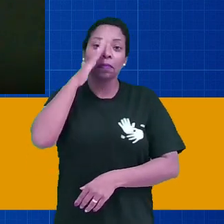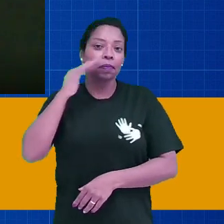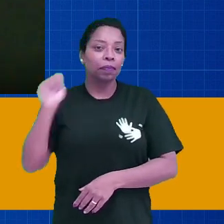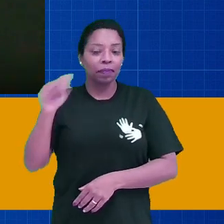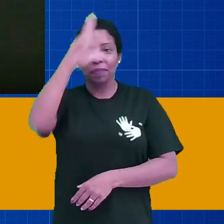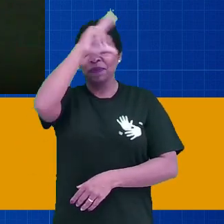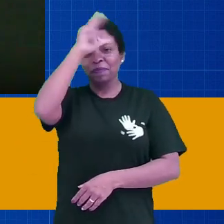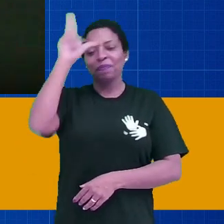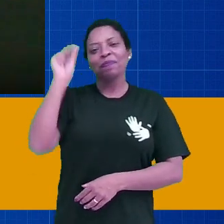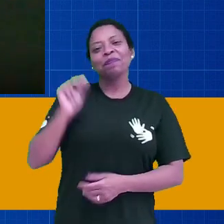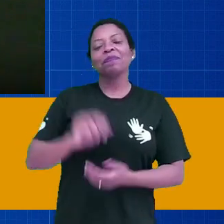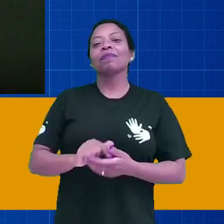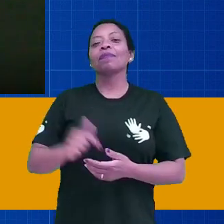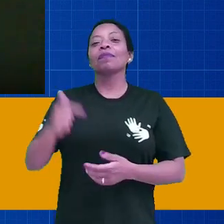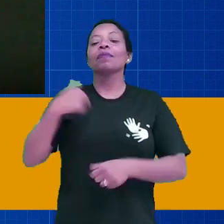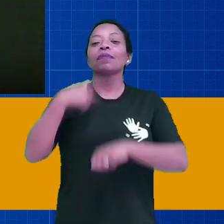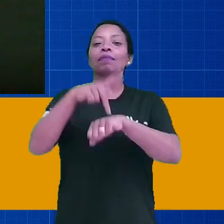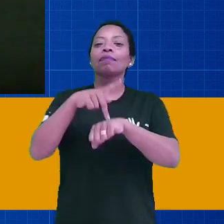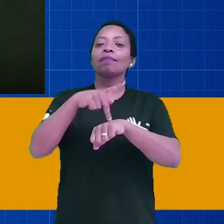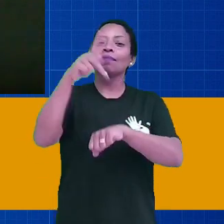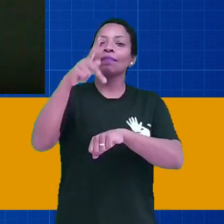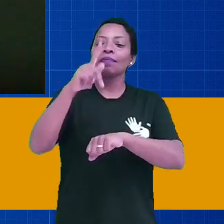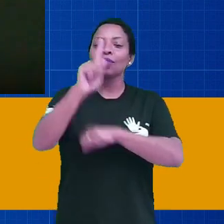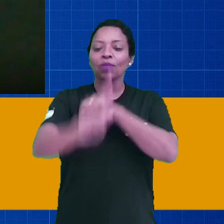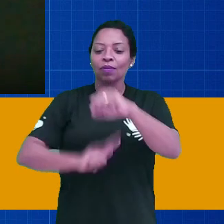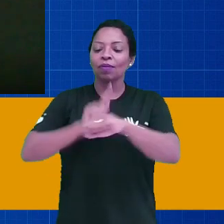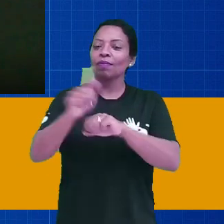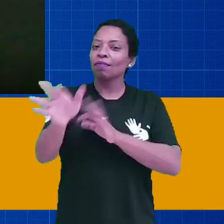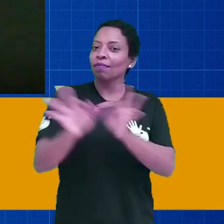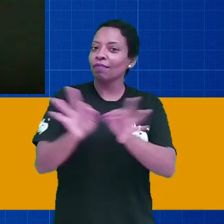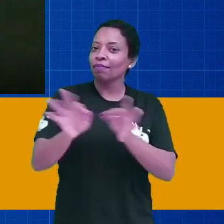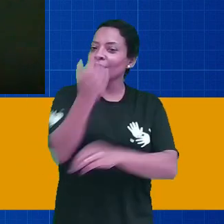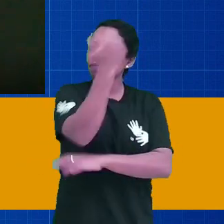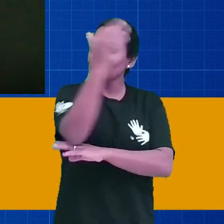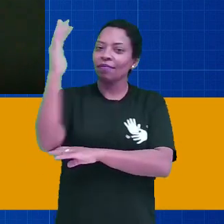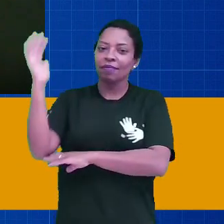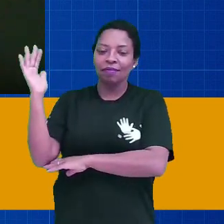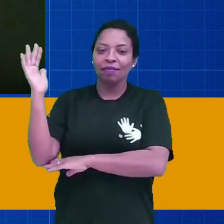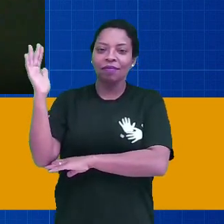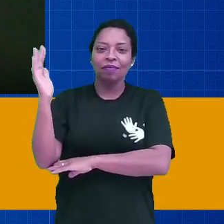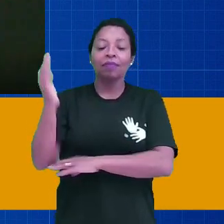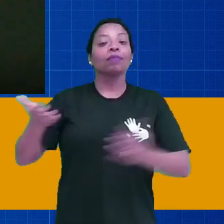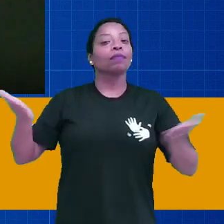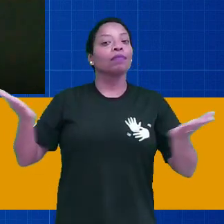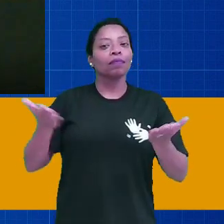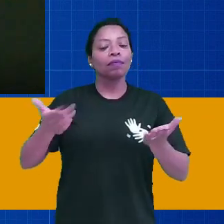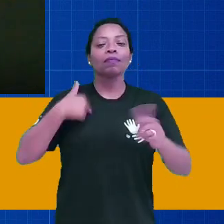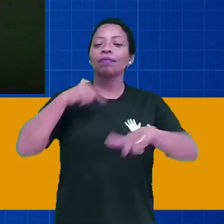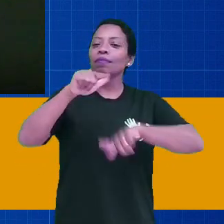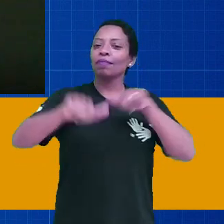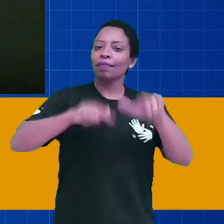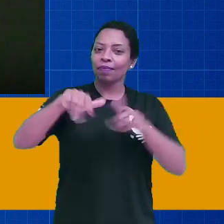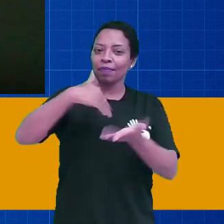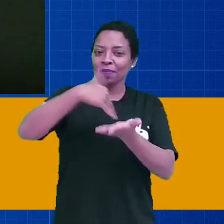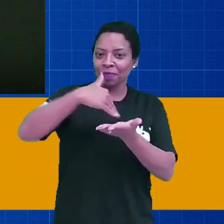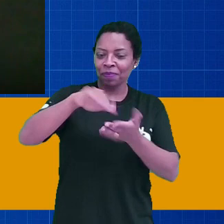Araucária. Minha especialização é em gestão e planejamento ambiental. E atualmente eu atuo na